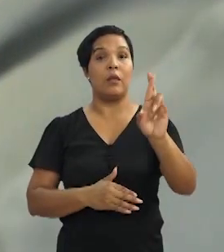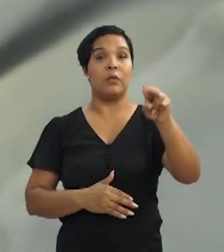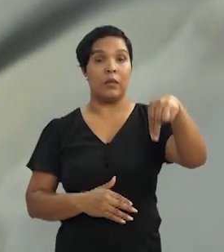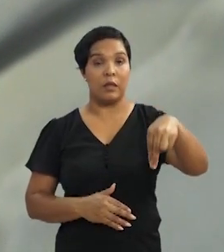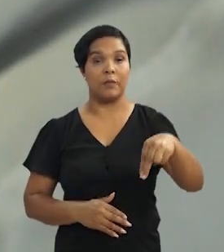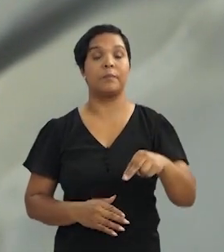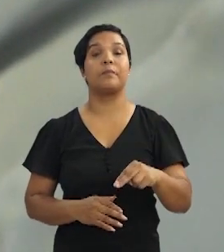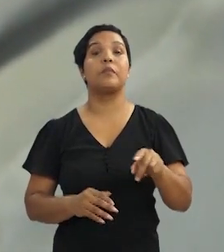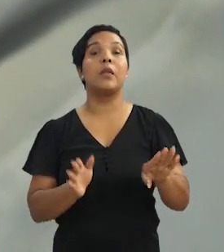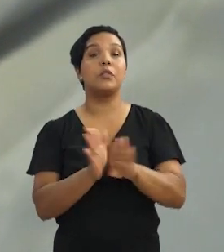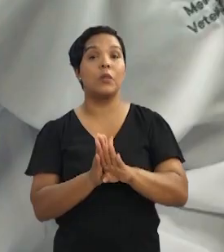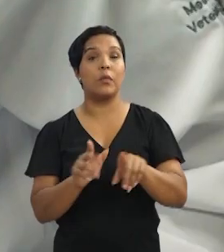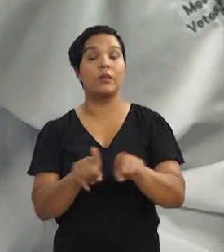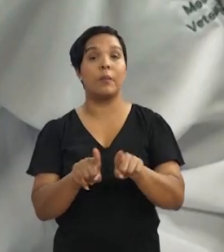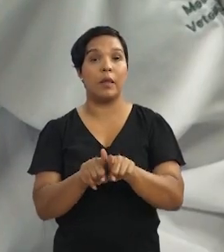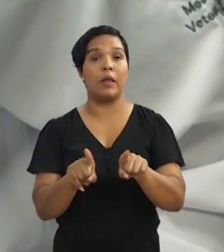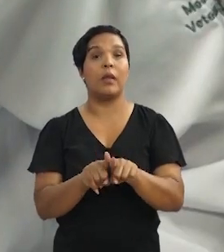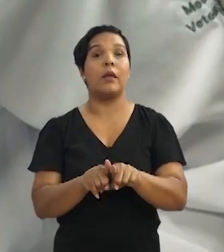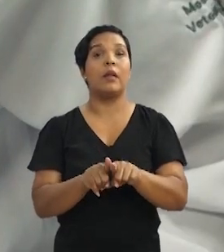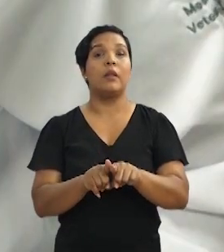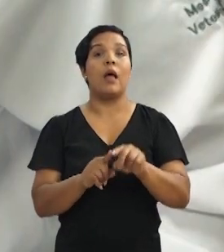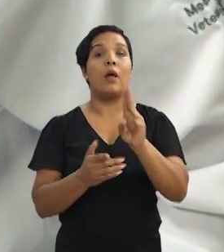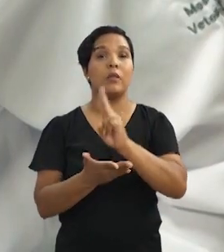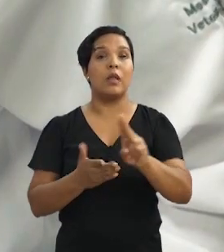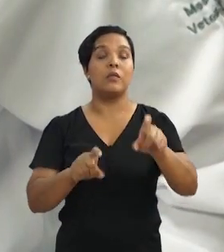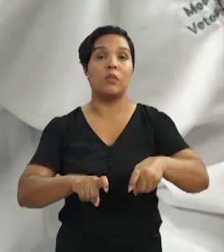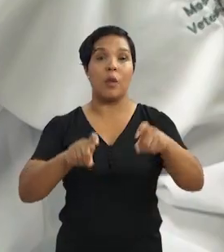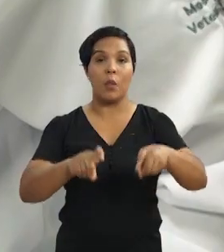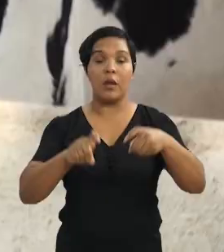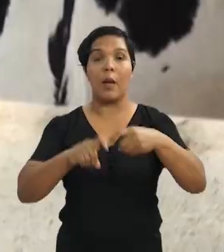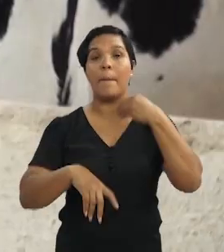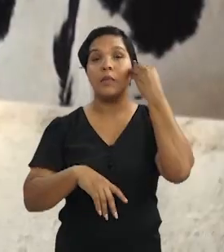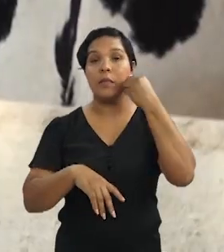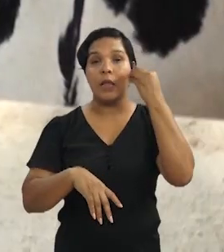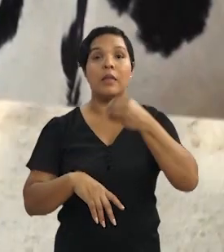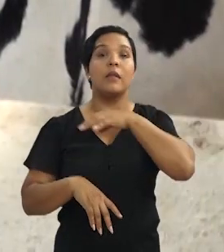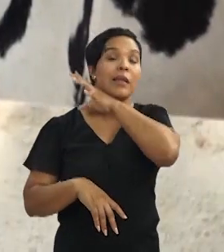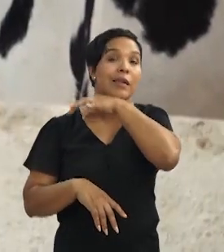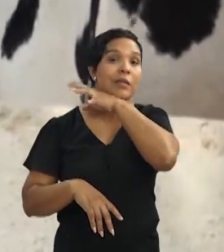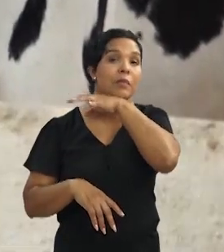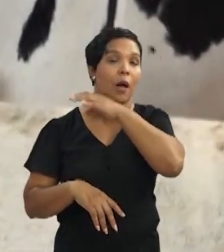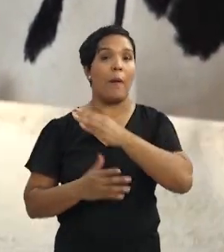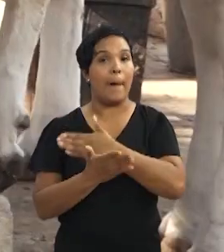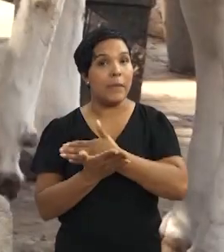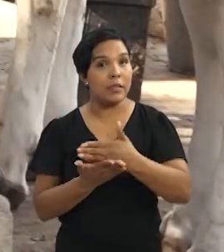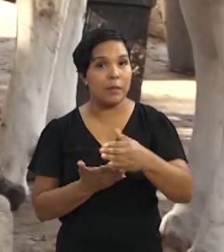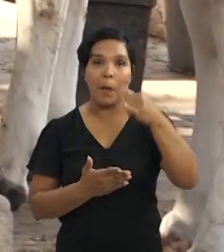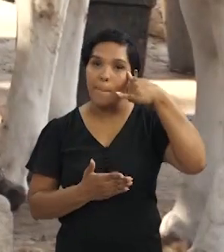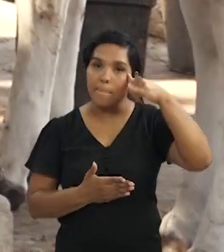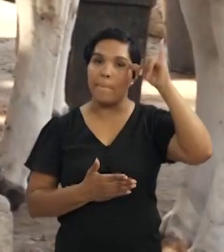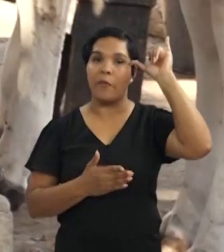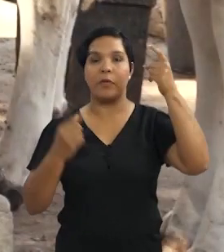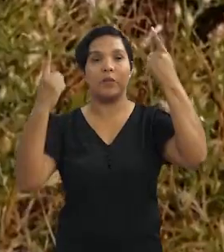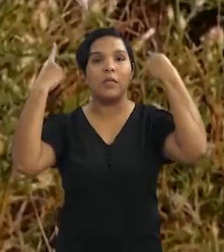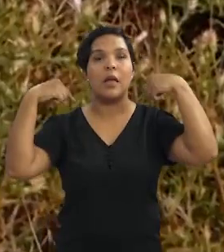Grande do Norte, a UFRN, e chegou à Universidade Federal Rural do Semiárido para ser experimentada em animais, a princípio